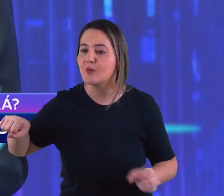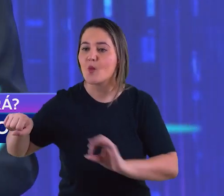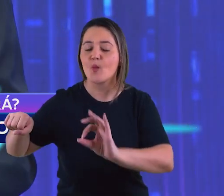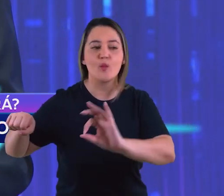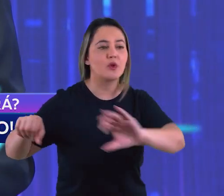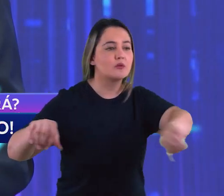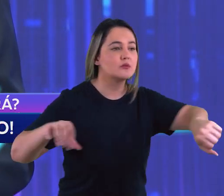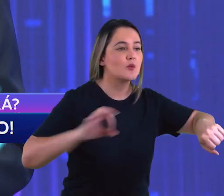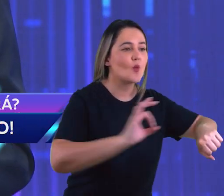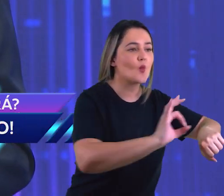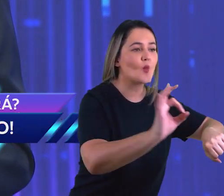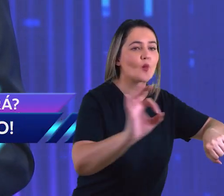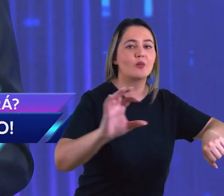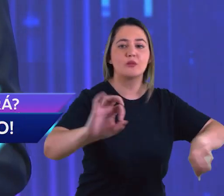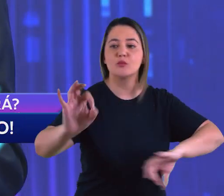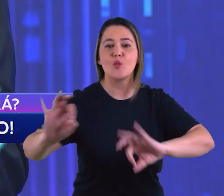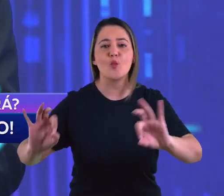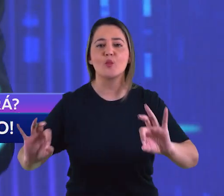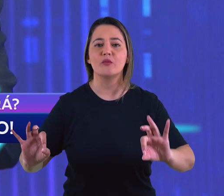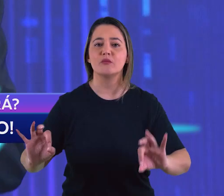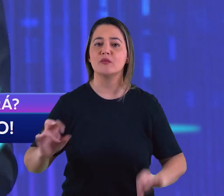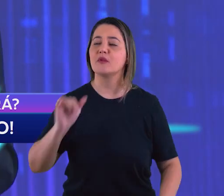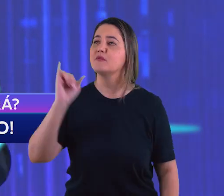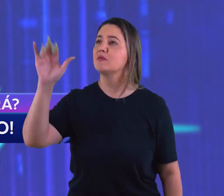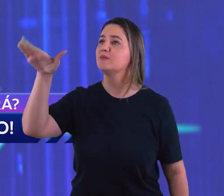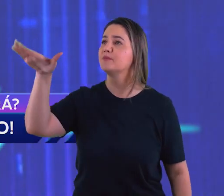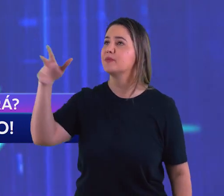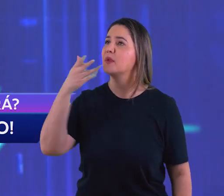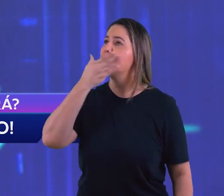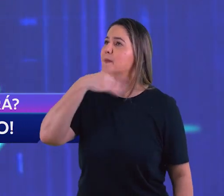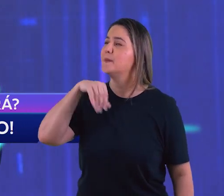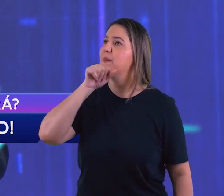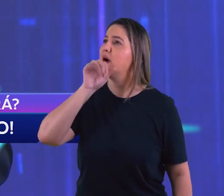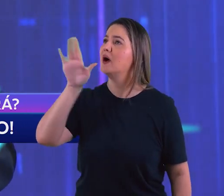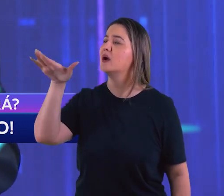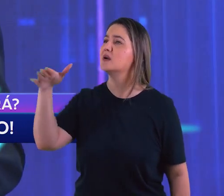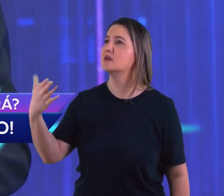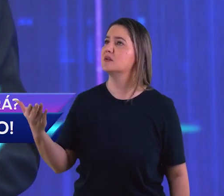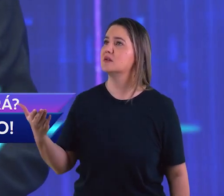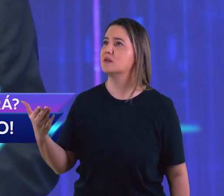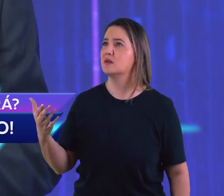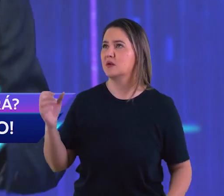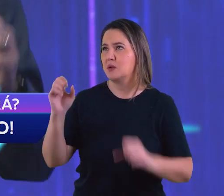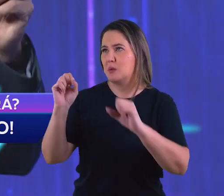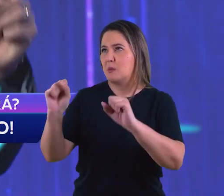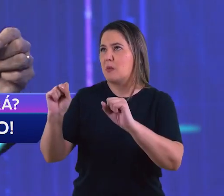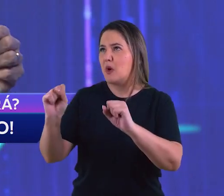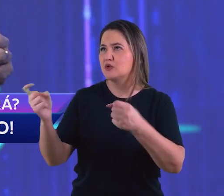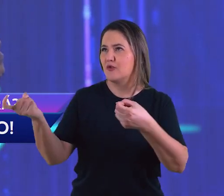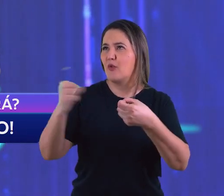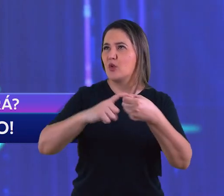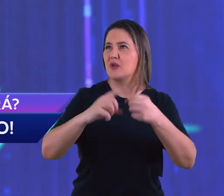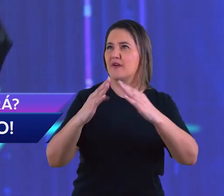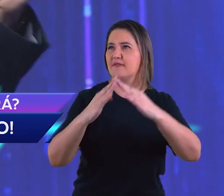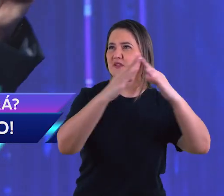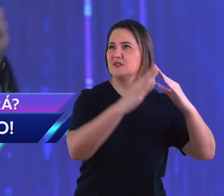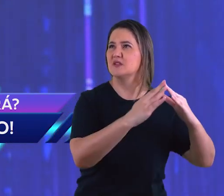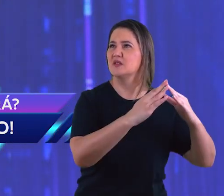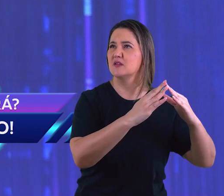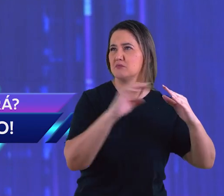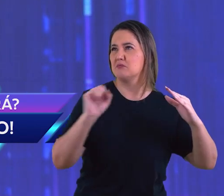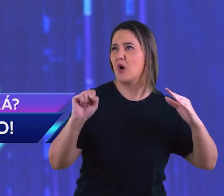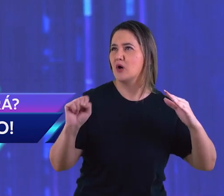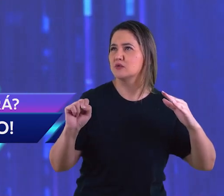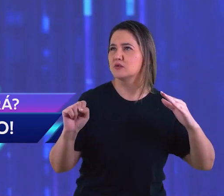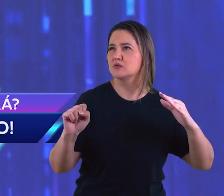os cômodos, ela falou para o pai: pai, eu posso voltar para a casa